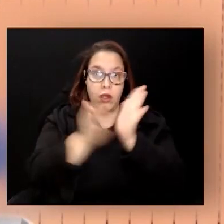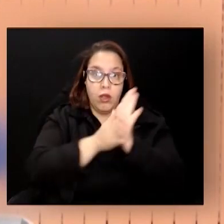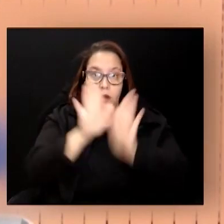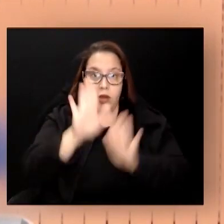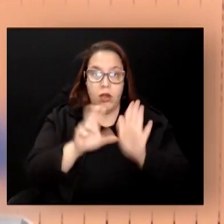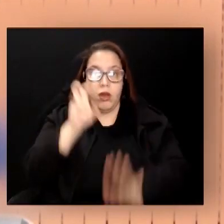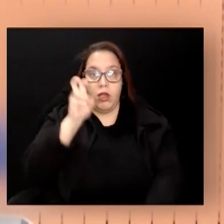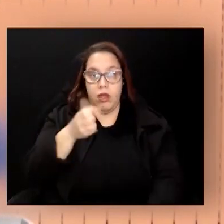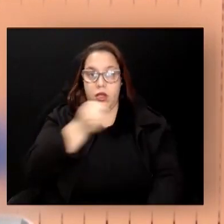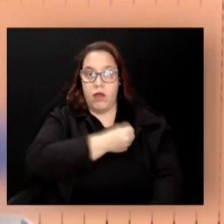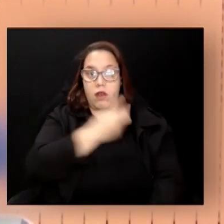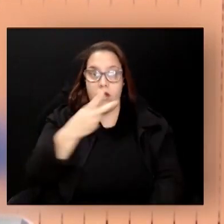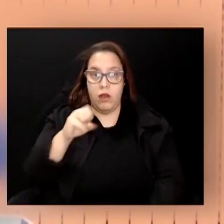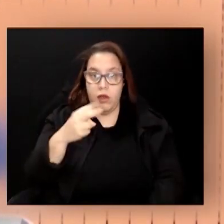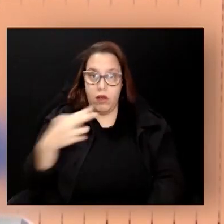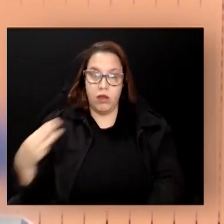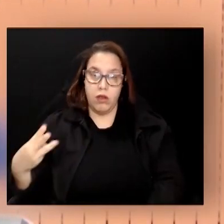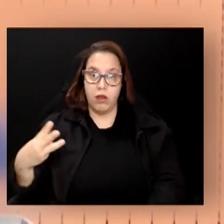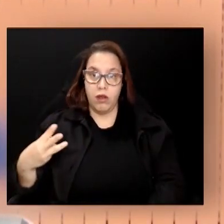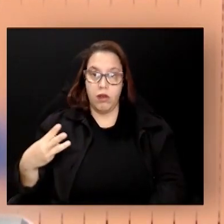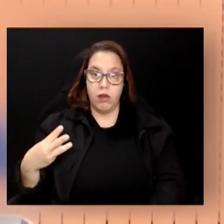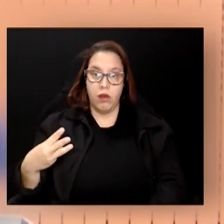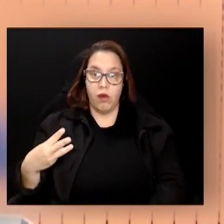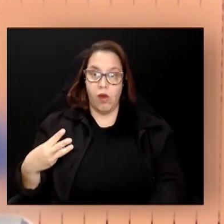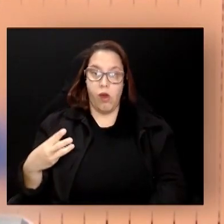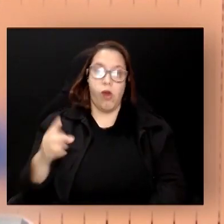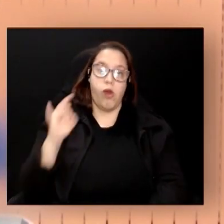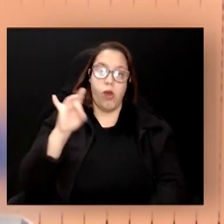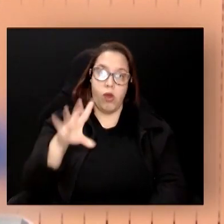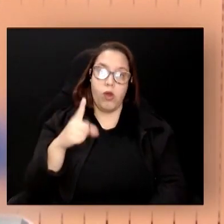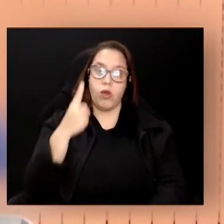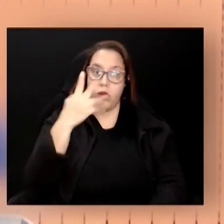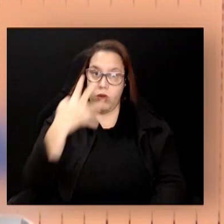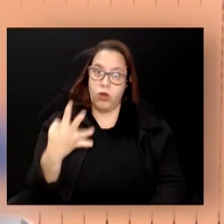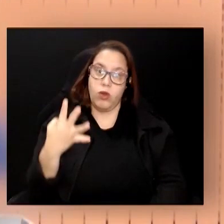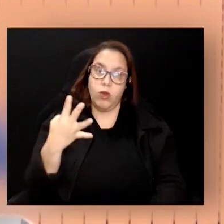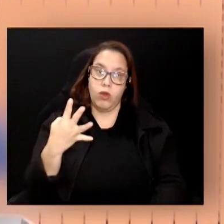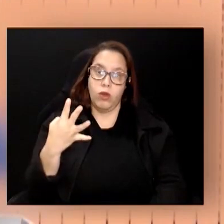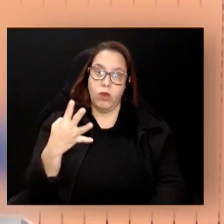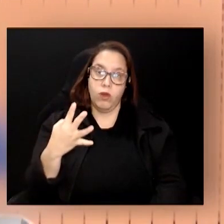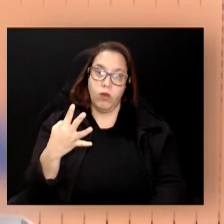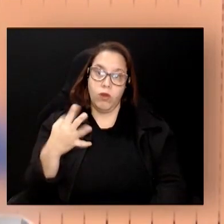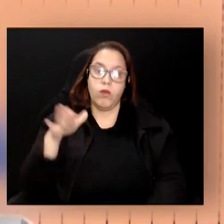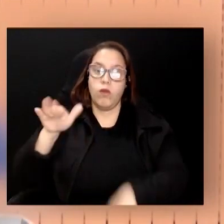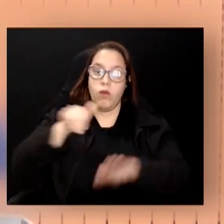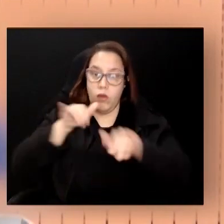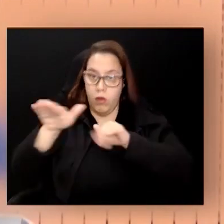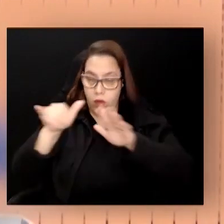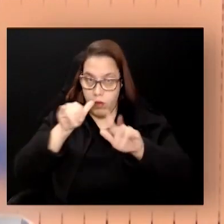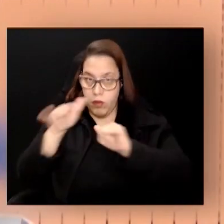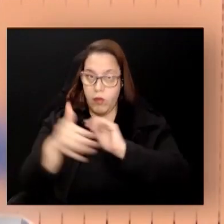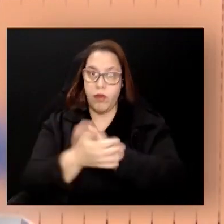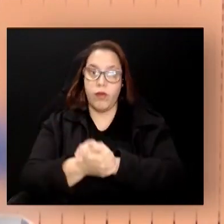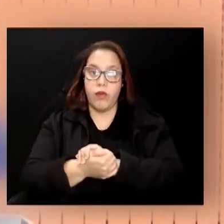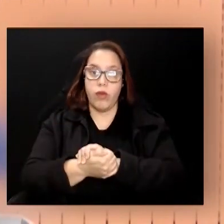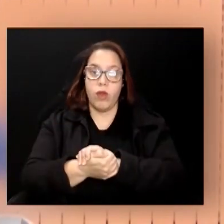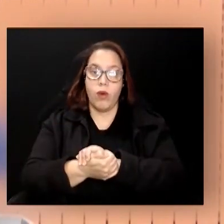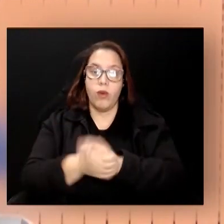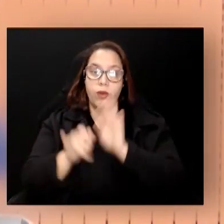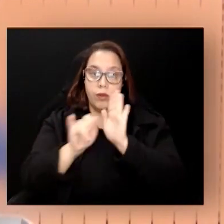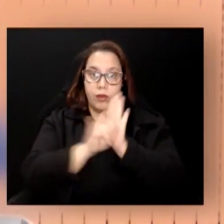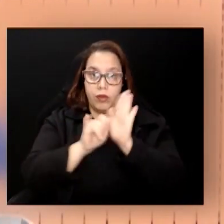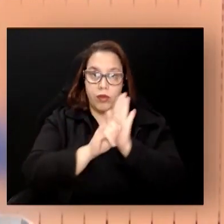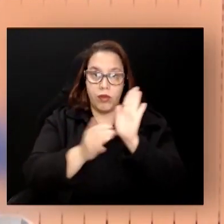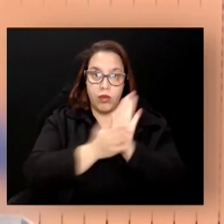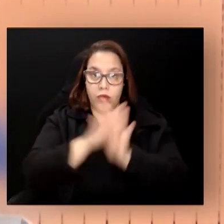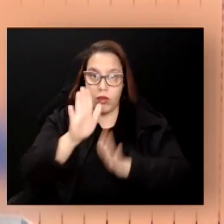2023. Apenas 14 candidatos foram convocados, né? O edital previu inicialmente